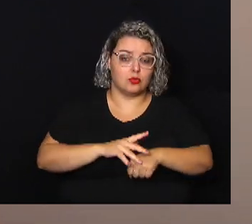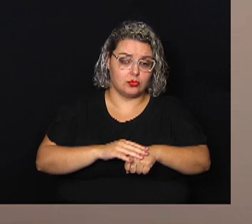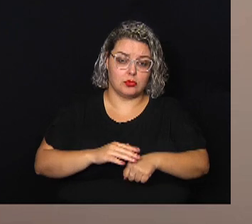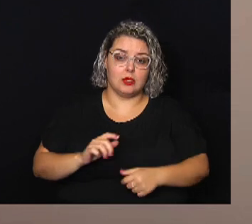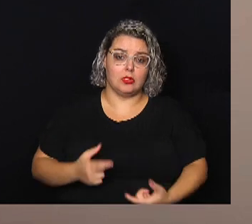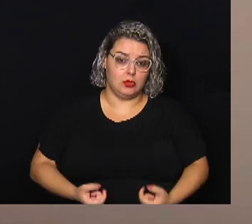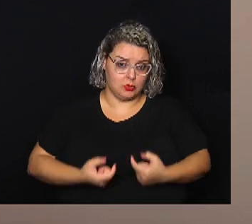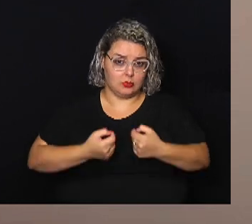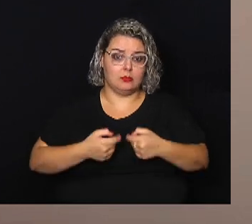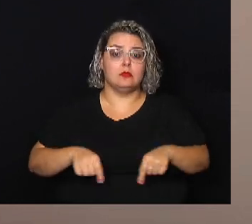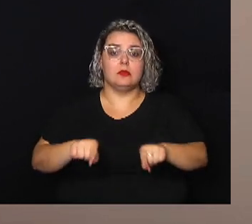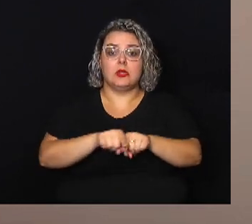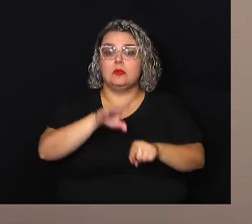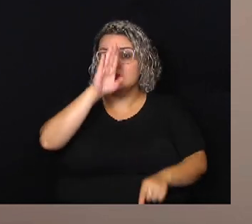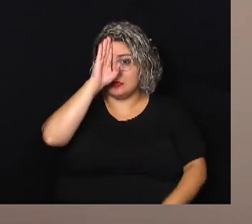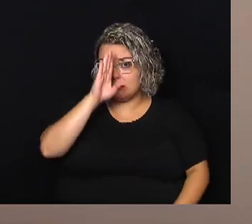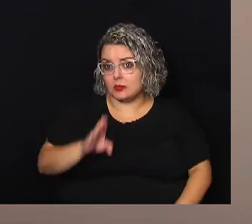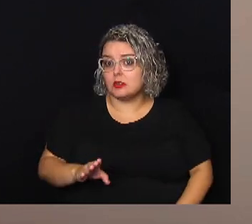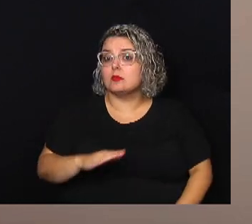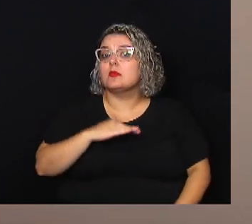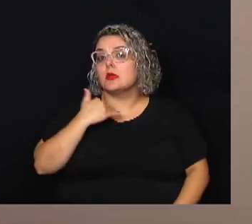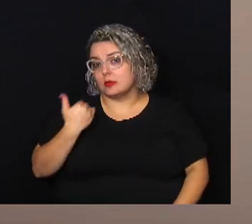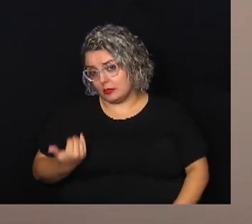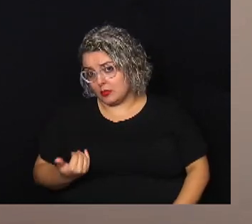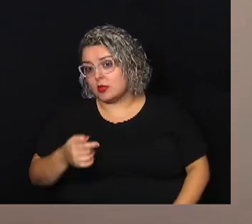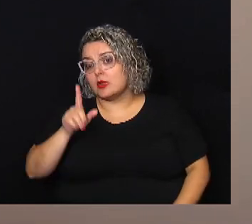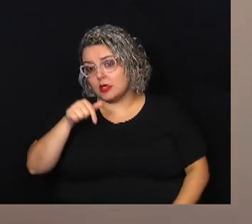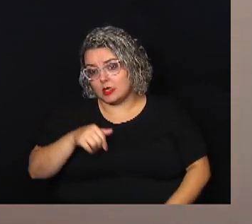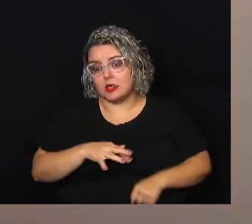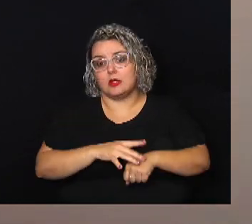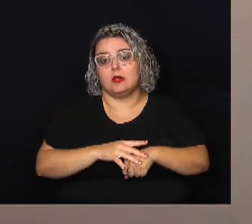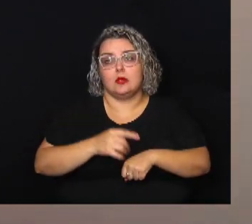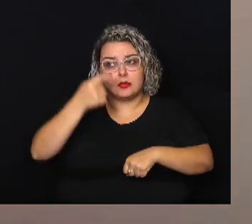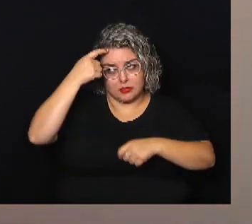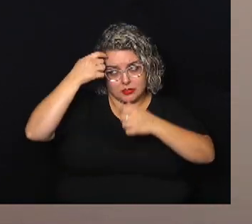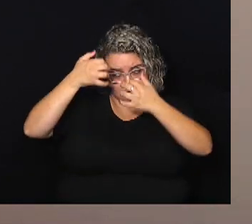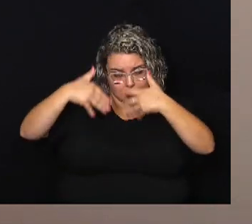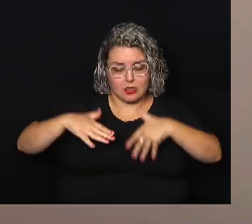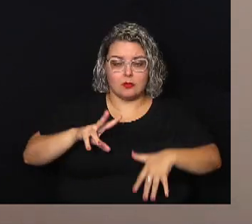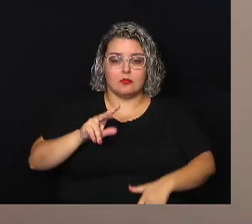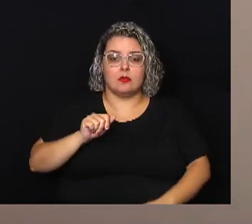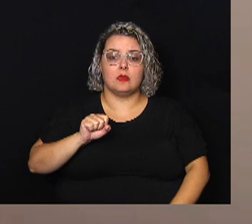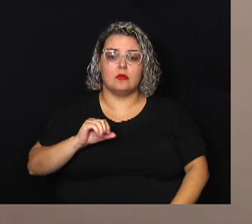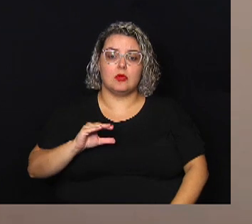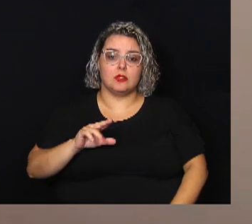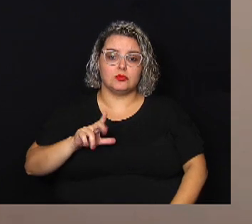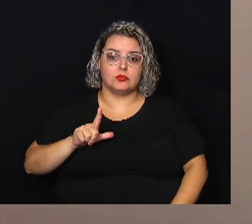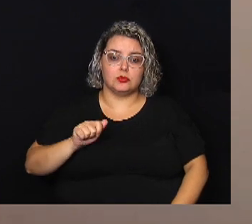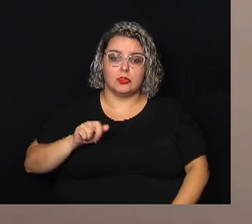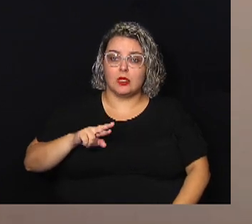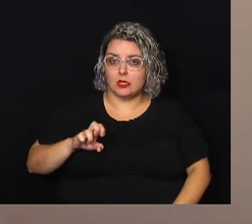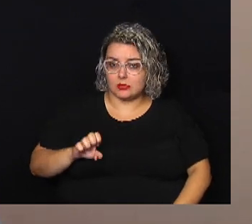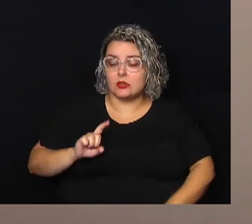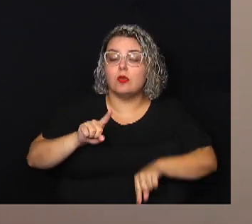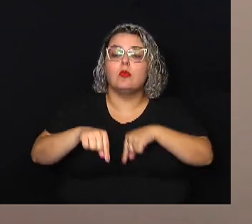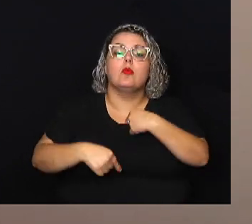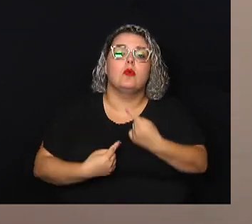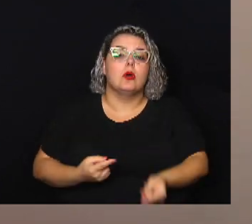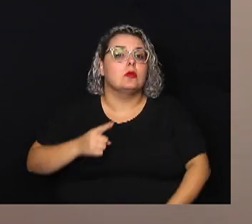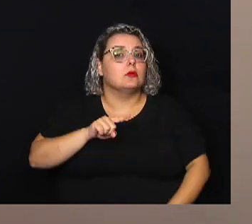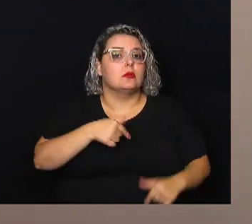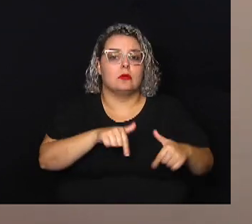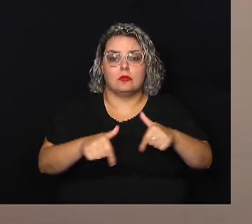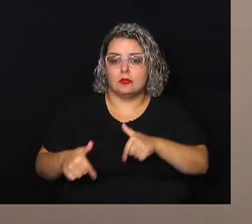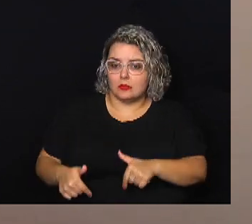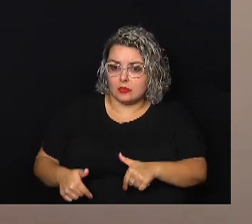também com a principal causa de morte, que são as doenças cerebrovasculares. Um outro passo, não trabalhando com a